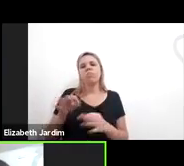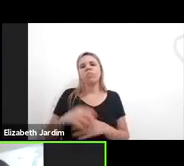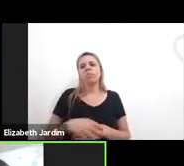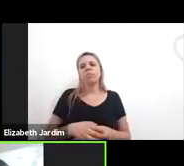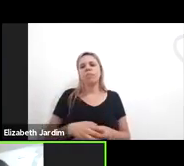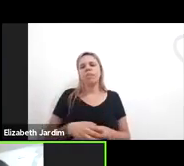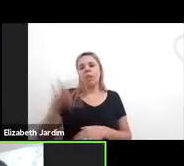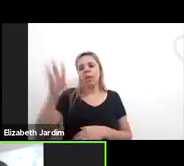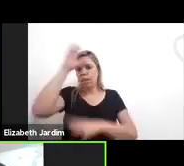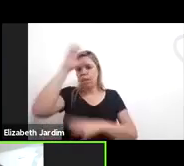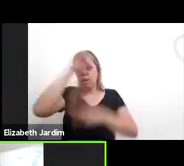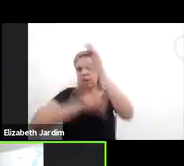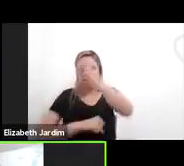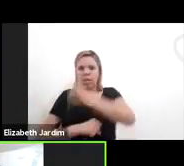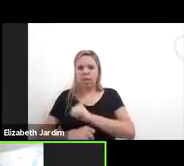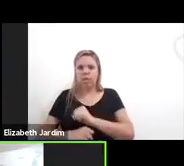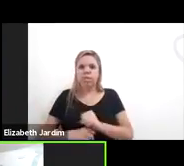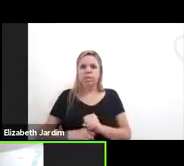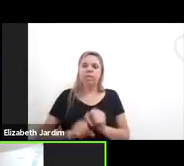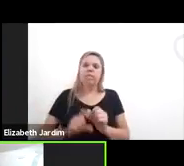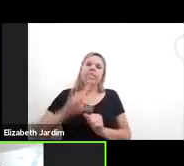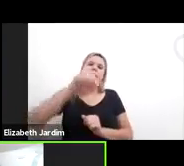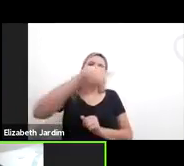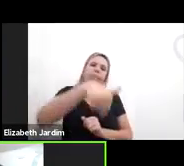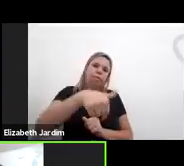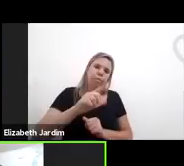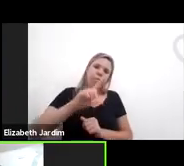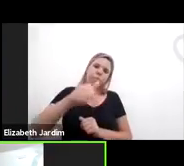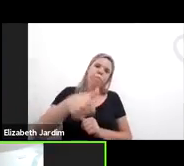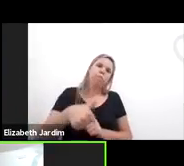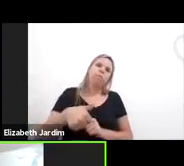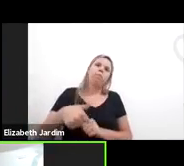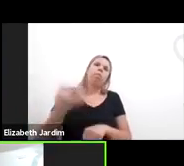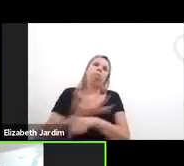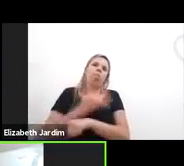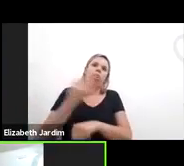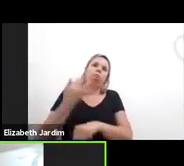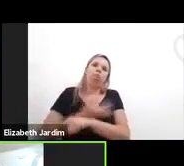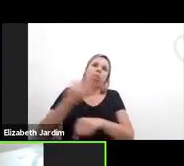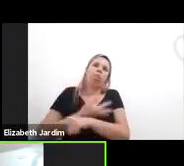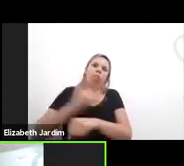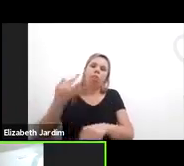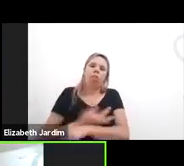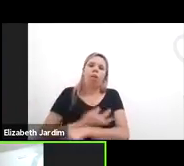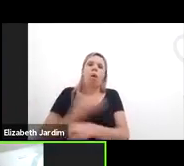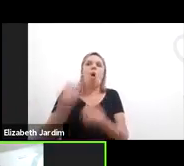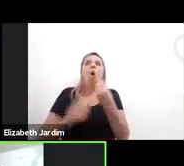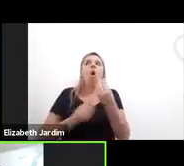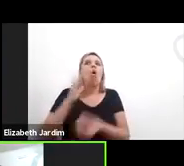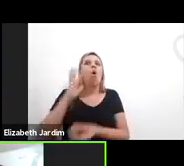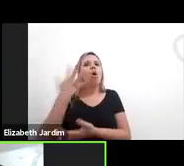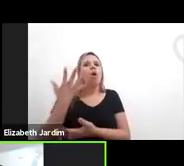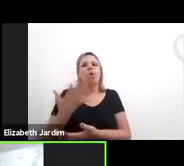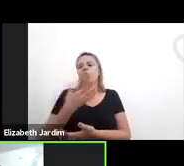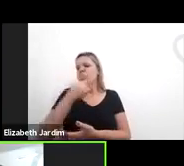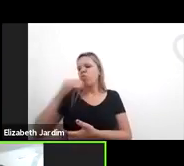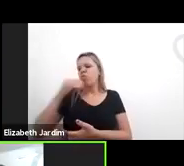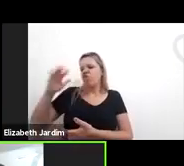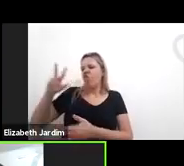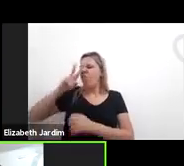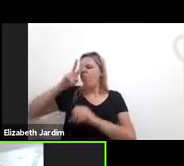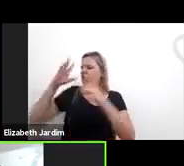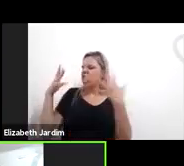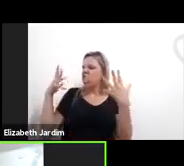eu aprendi, mas eu aprendi depois, eu aprendi ali na raça, né? Sim. Como eu ia resolver. E tá aí um menino forte, lindo, operou